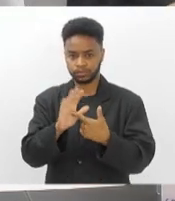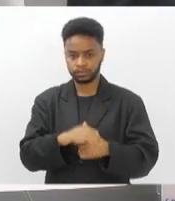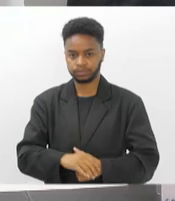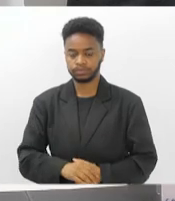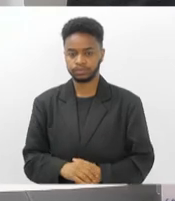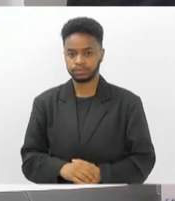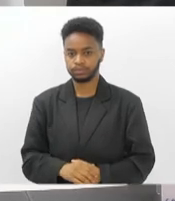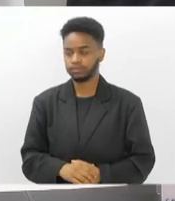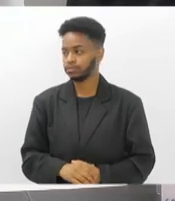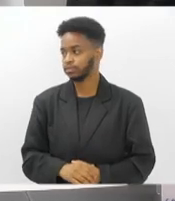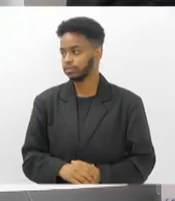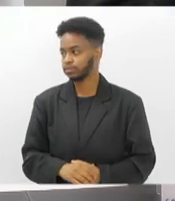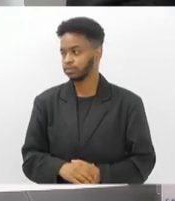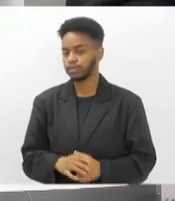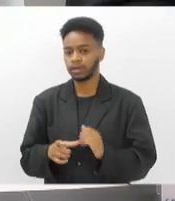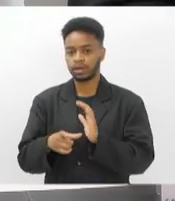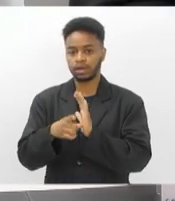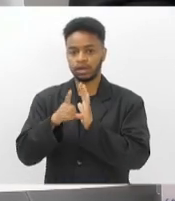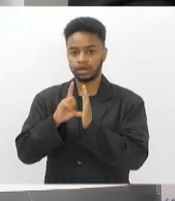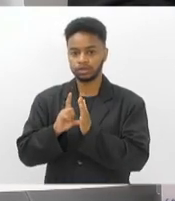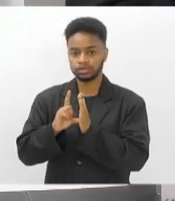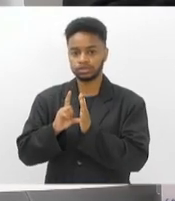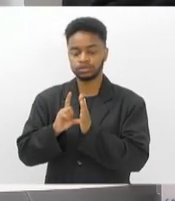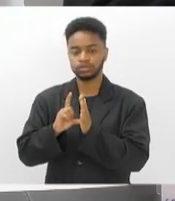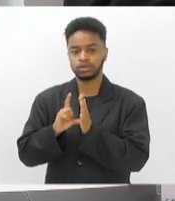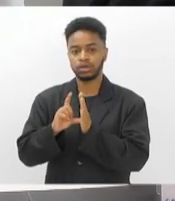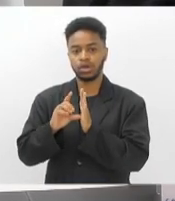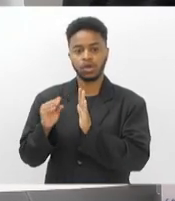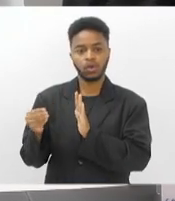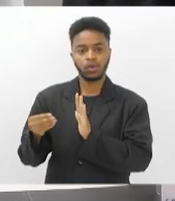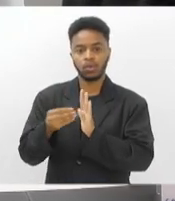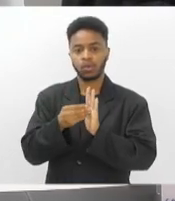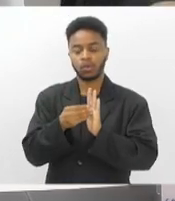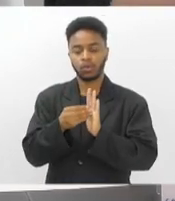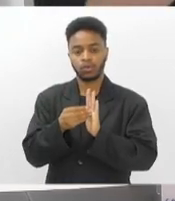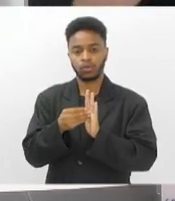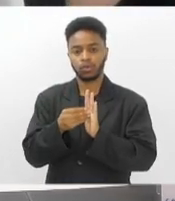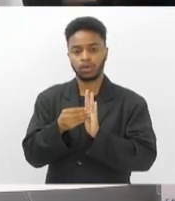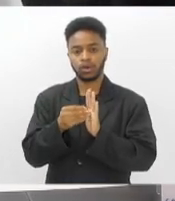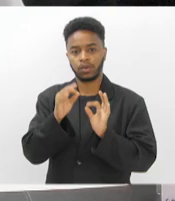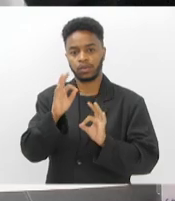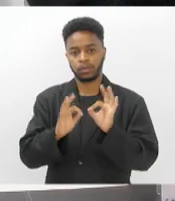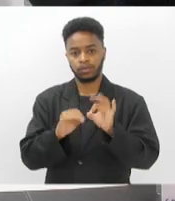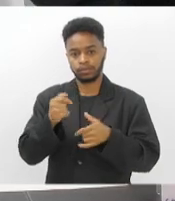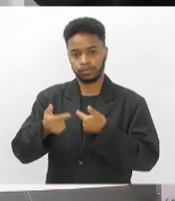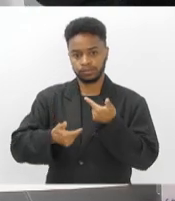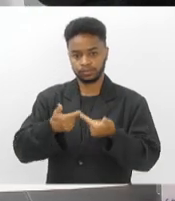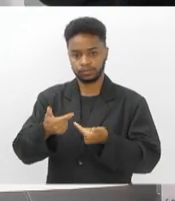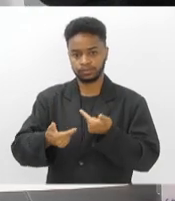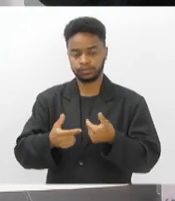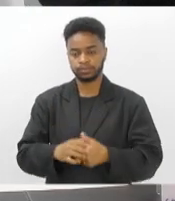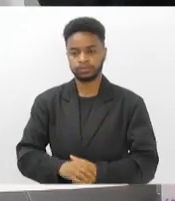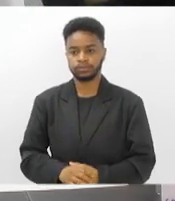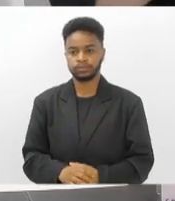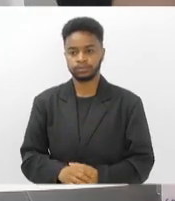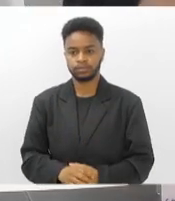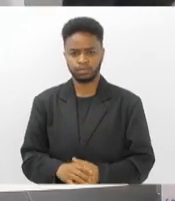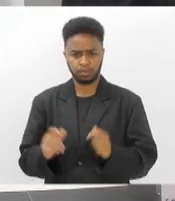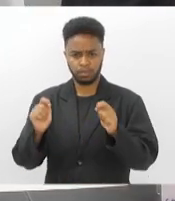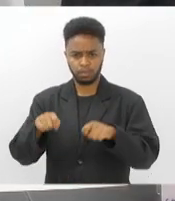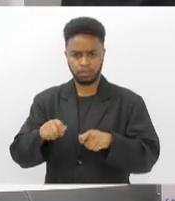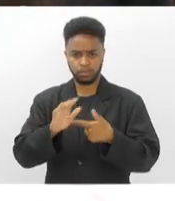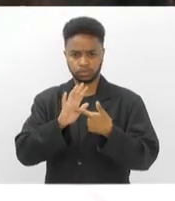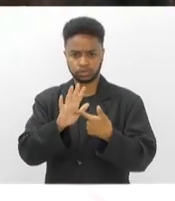rapidamente antes de dar de colocar aqui a a o plano de trabalho dá pra gente